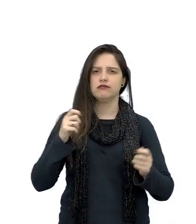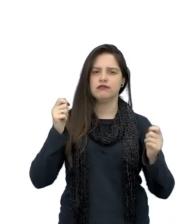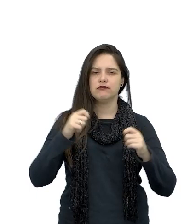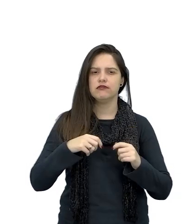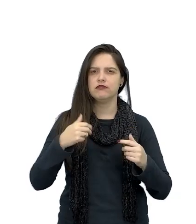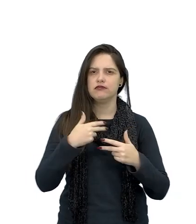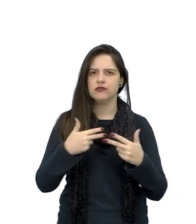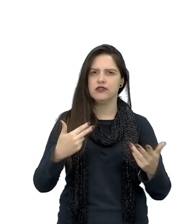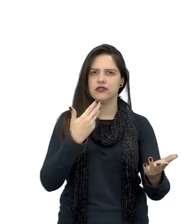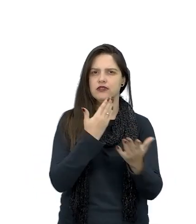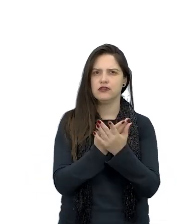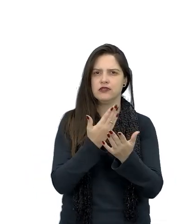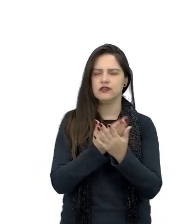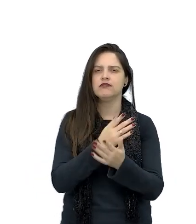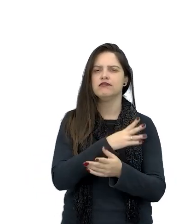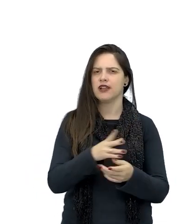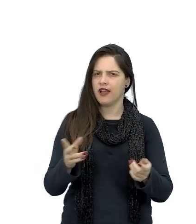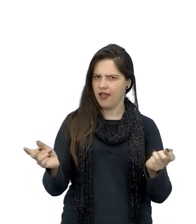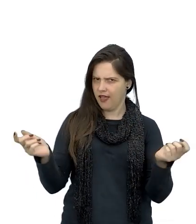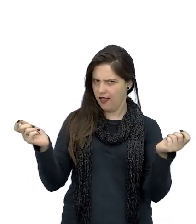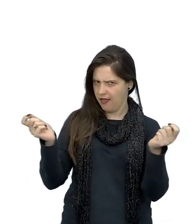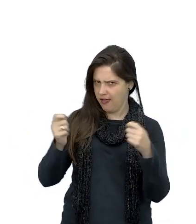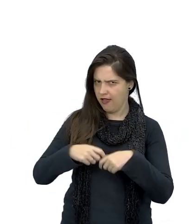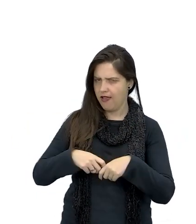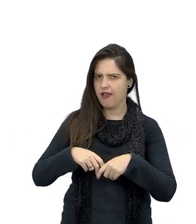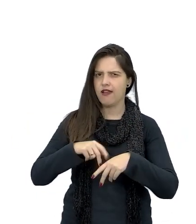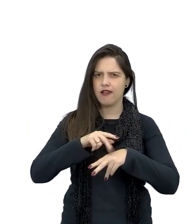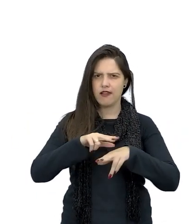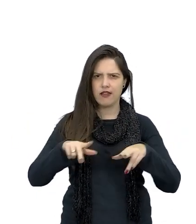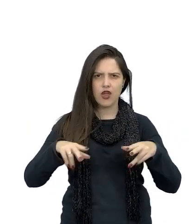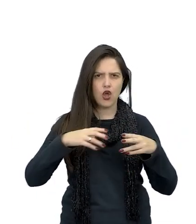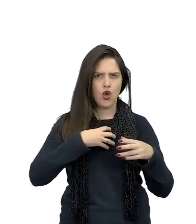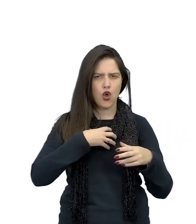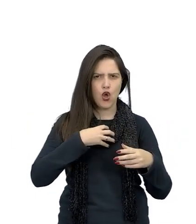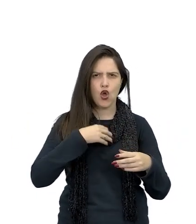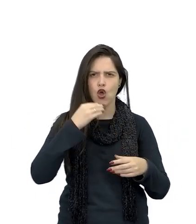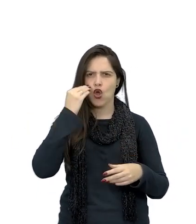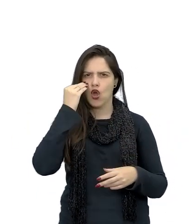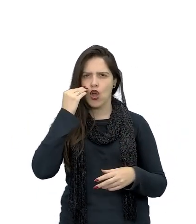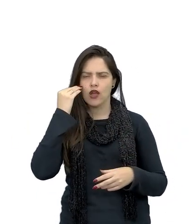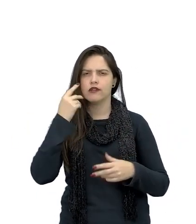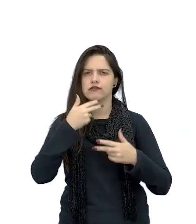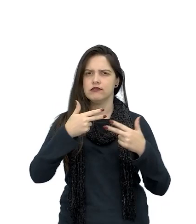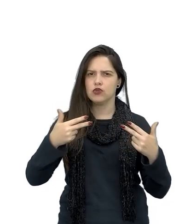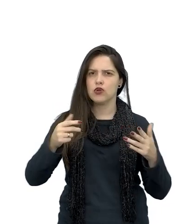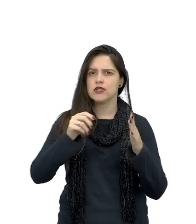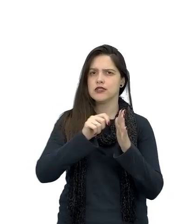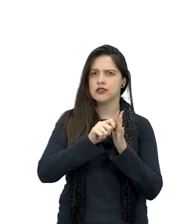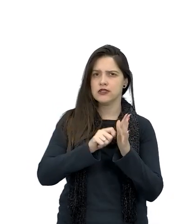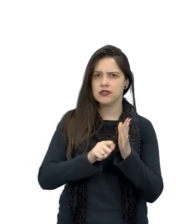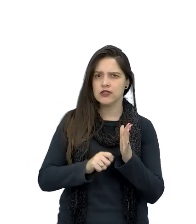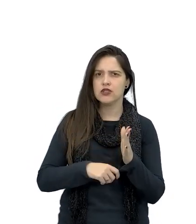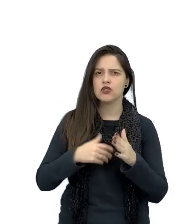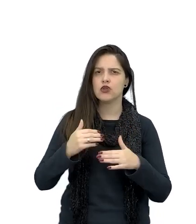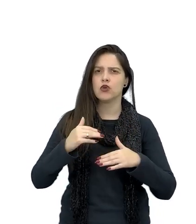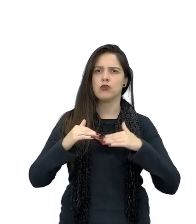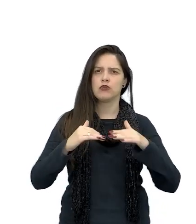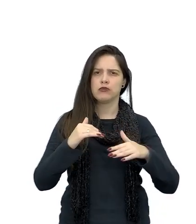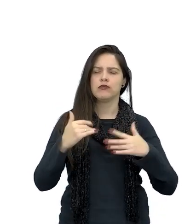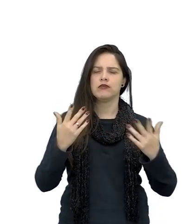o estudante seja capaz de pensar na melhor forma de representar por escrito o conto que ele